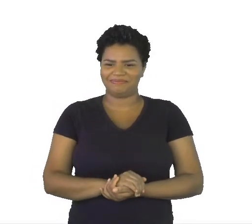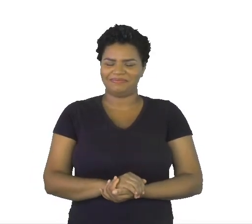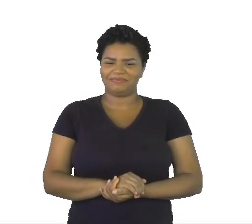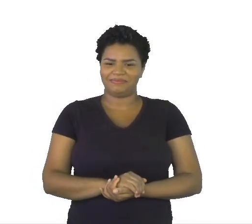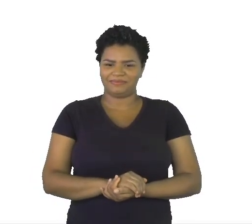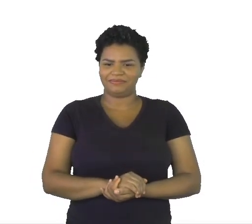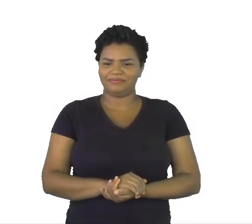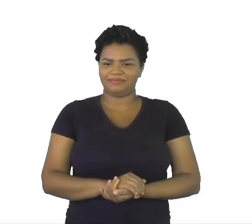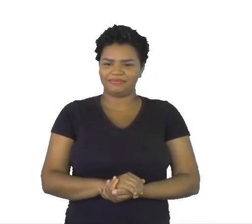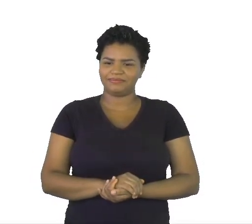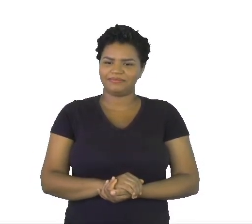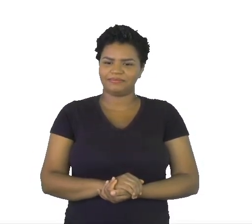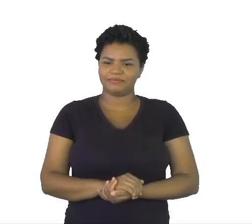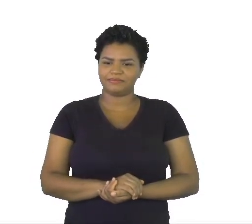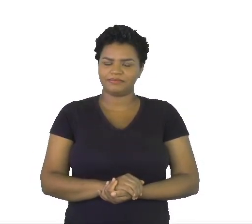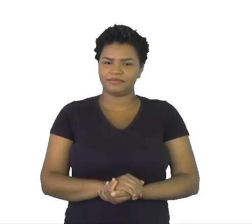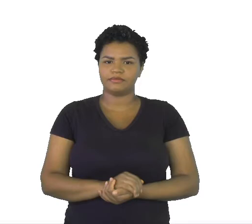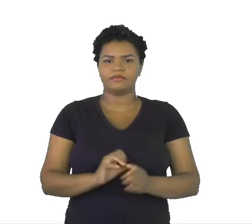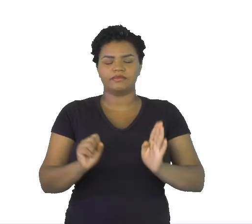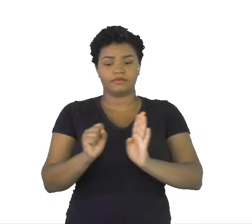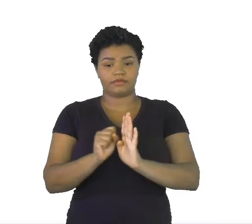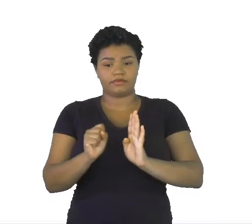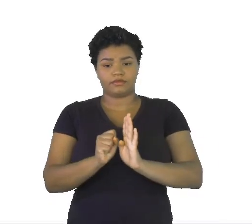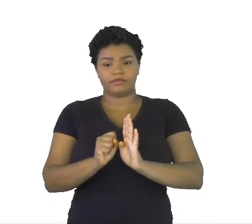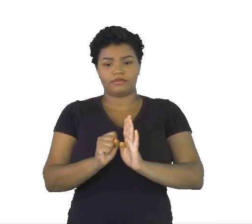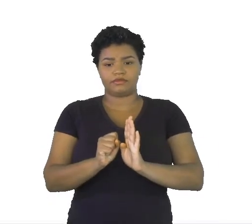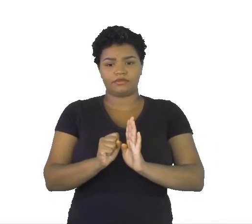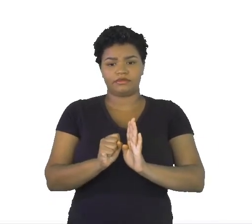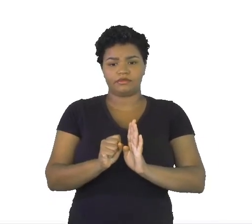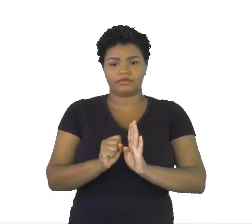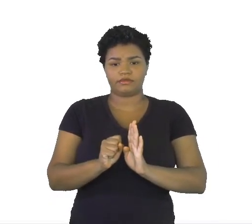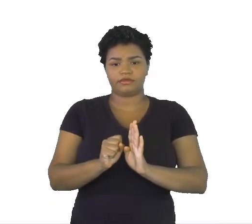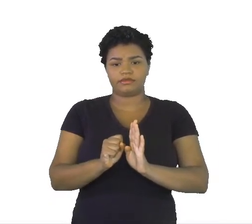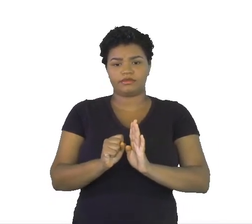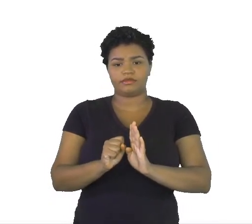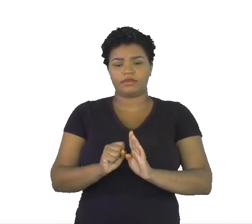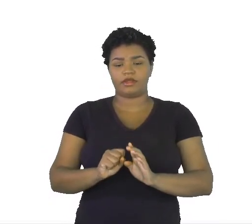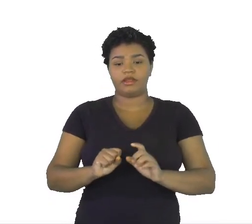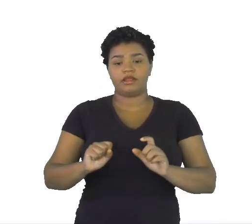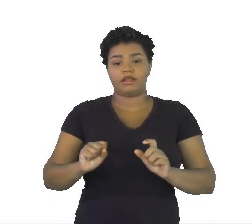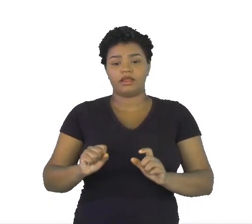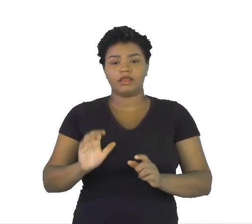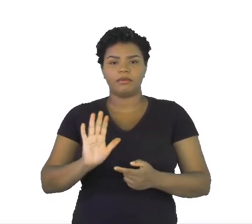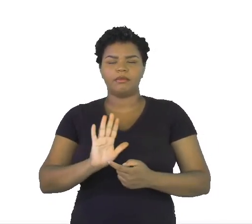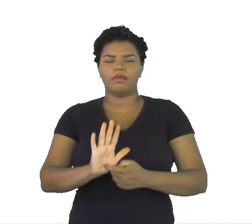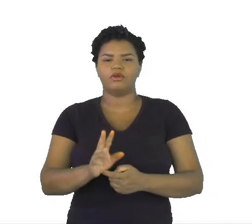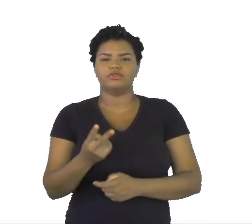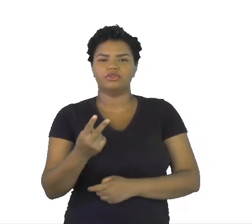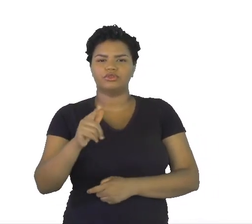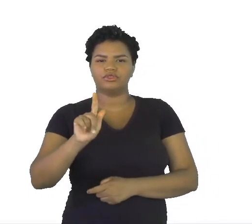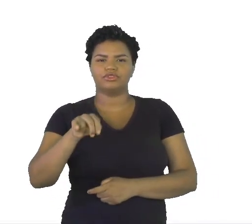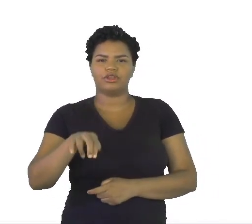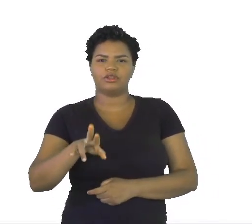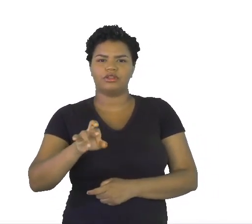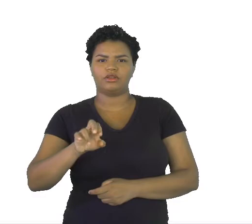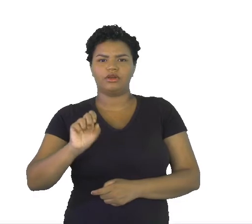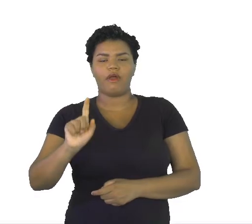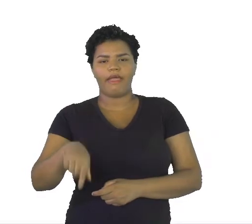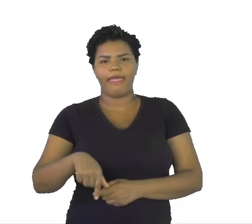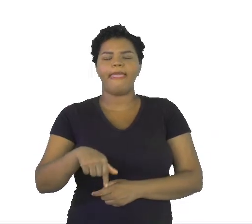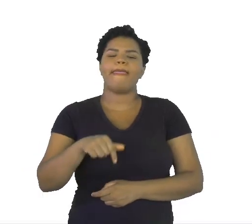bem! O substantivo que apresenta dois gêneros são masculino e